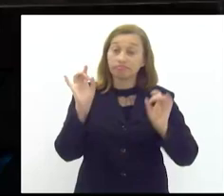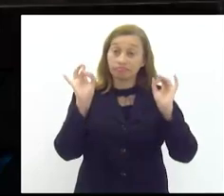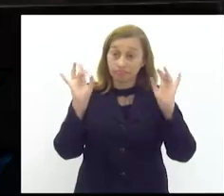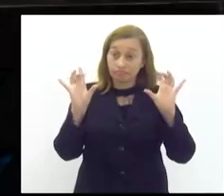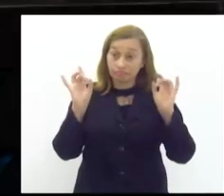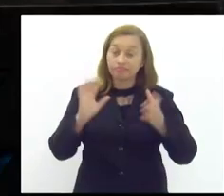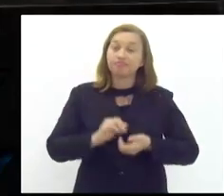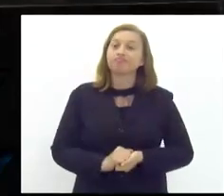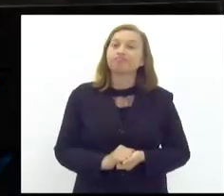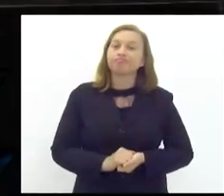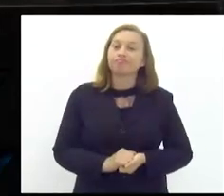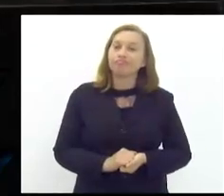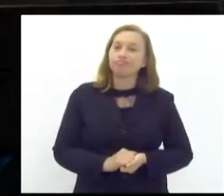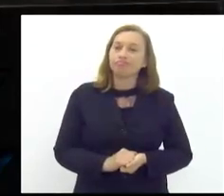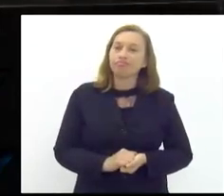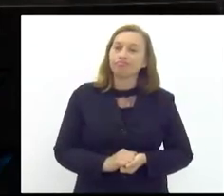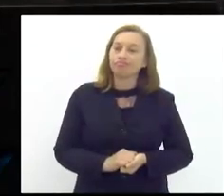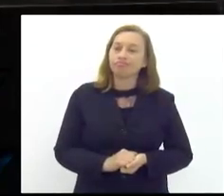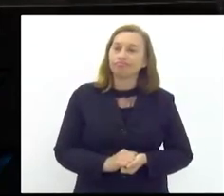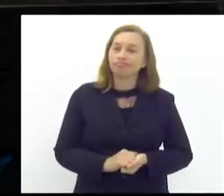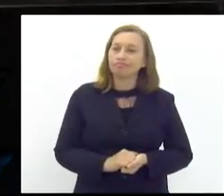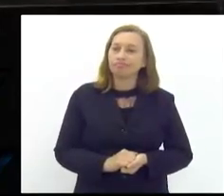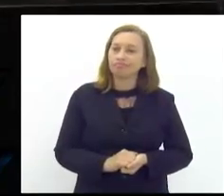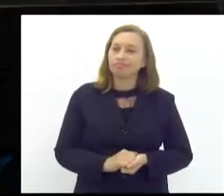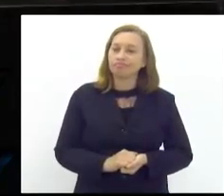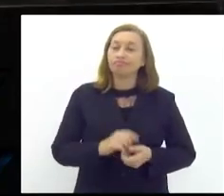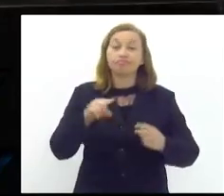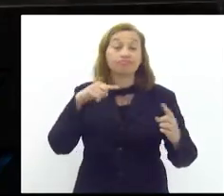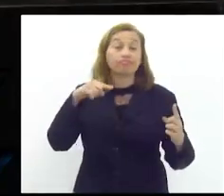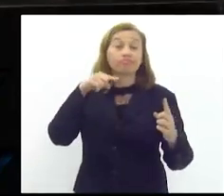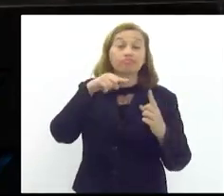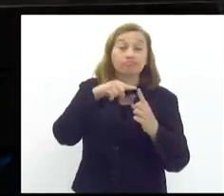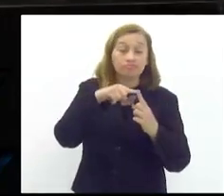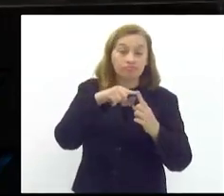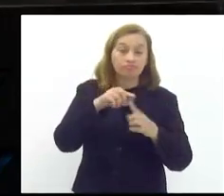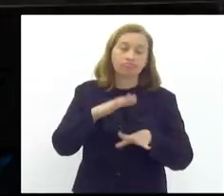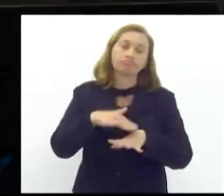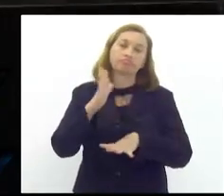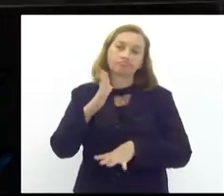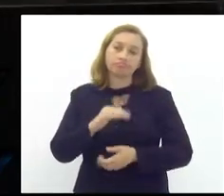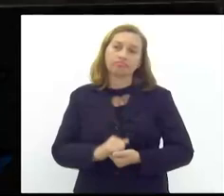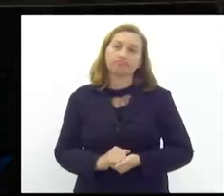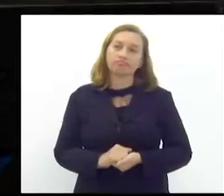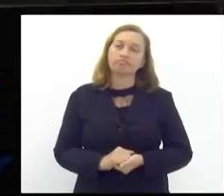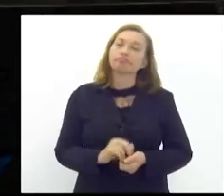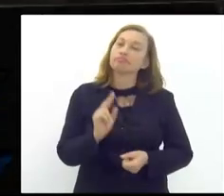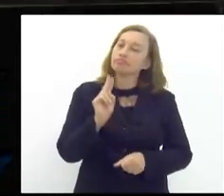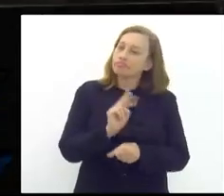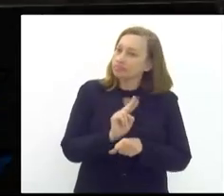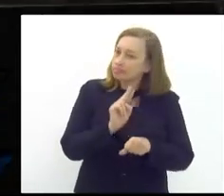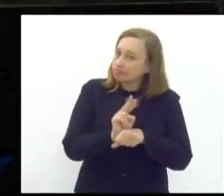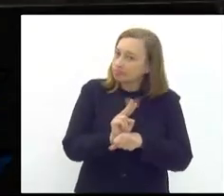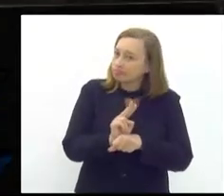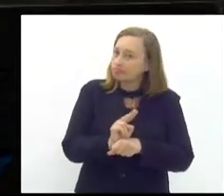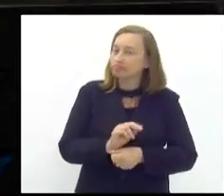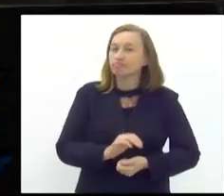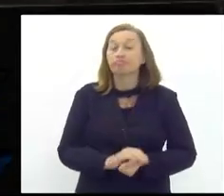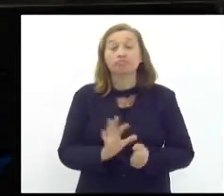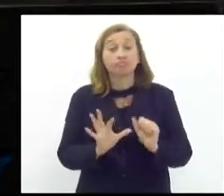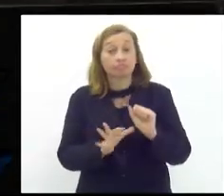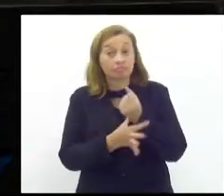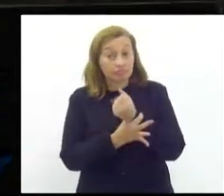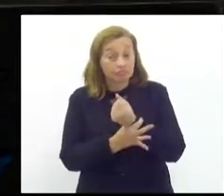função daquilo que é o seu objetivo maior que é a proteção a garantia